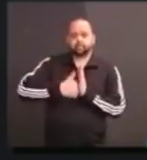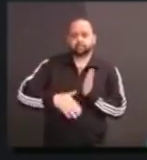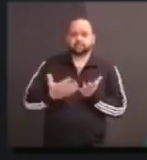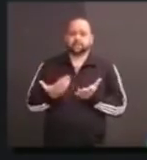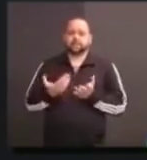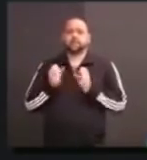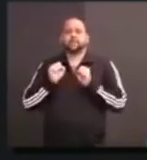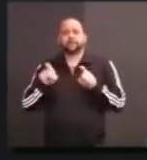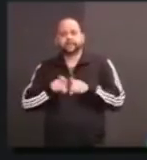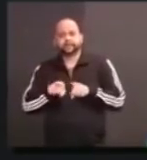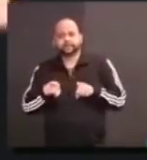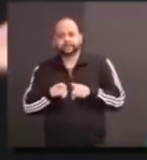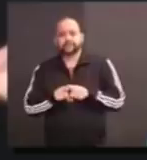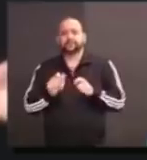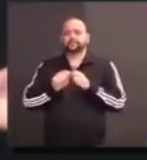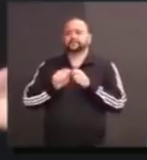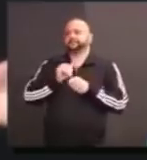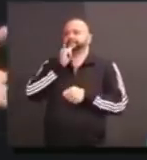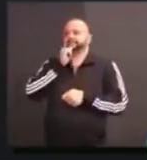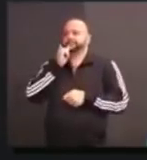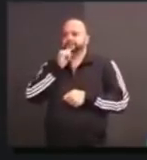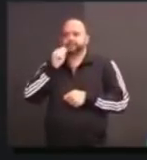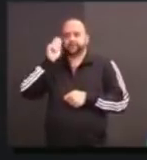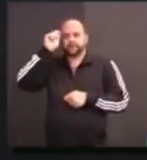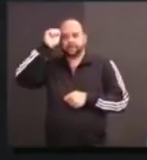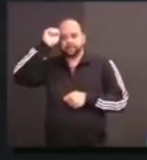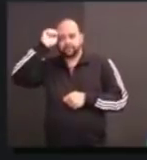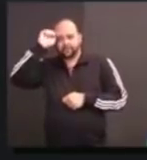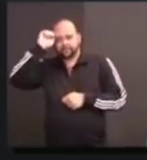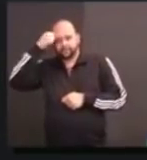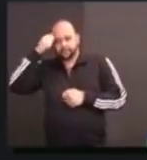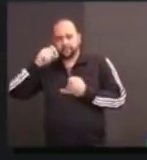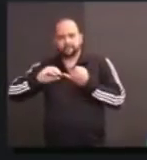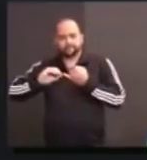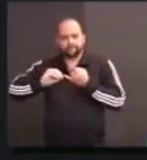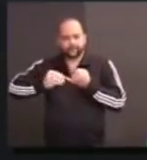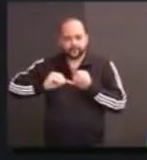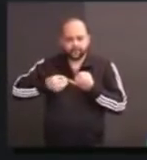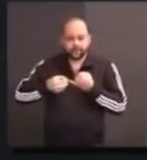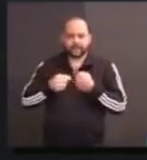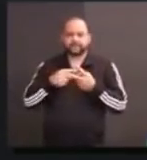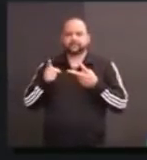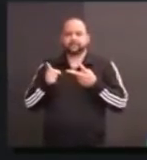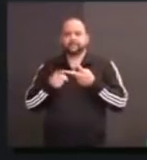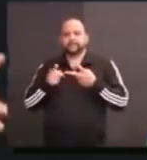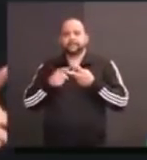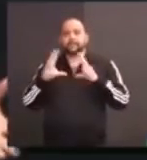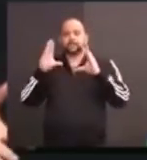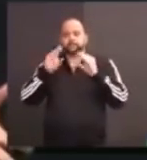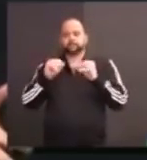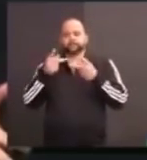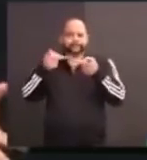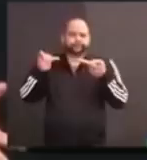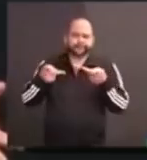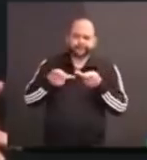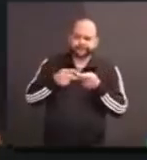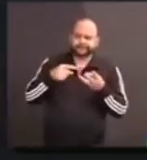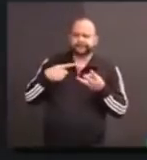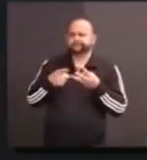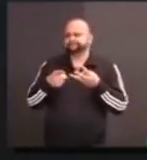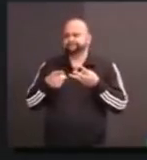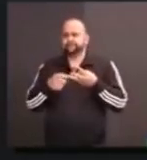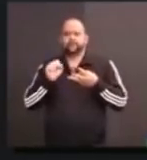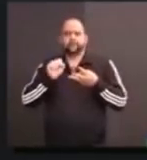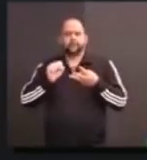Nós podemos fazer uma feijoada, nós podemos fazer a noite da pizza,